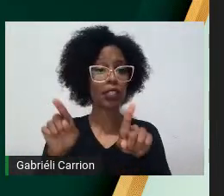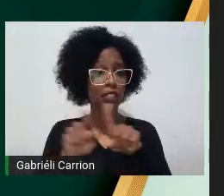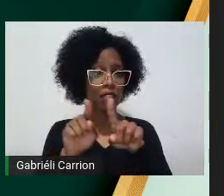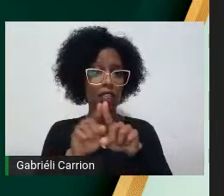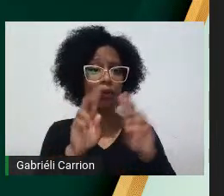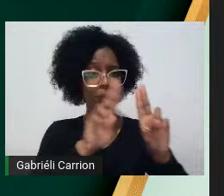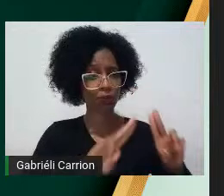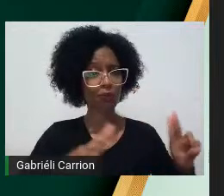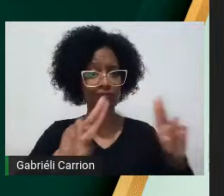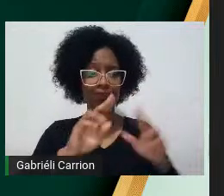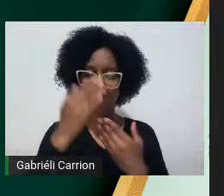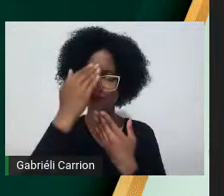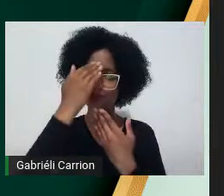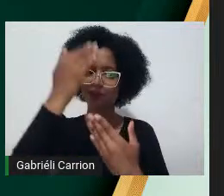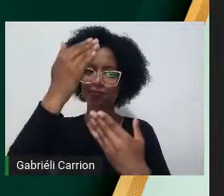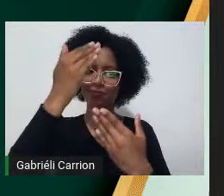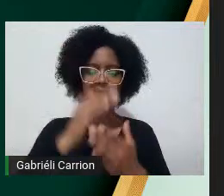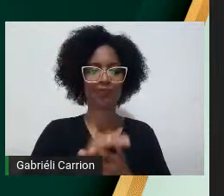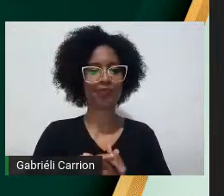obrigado.